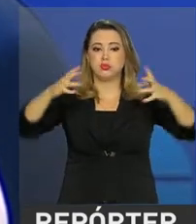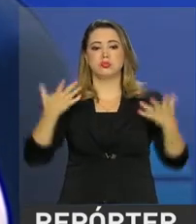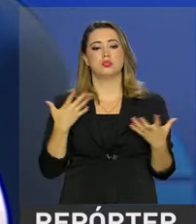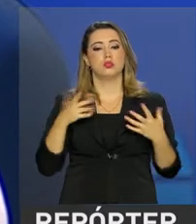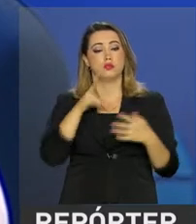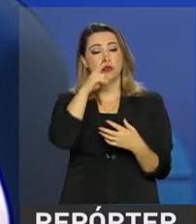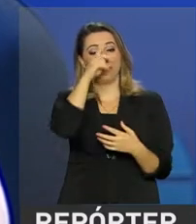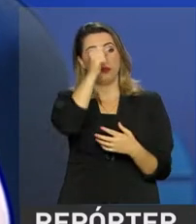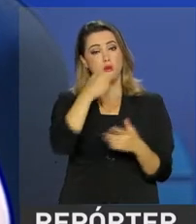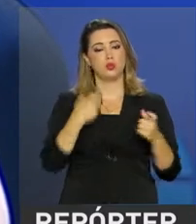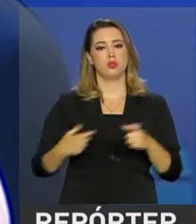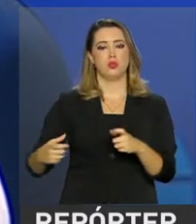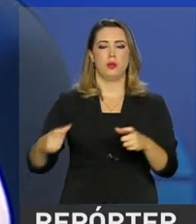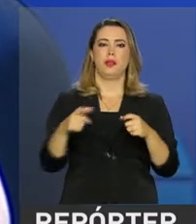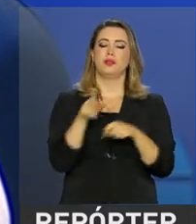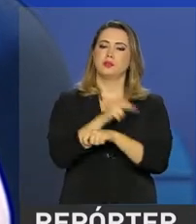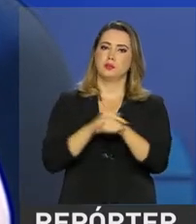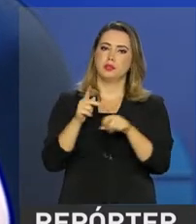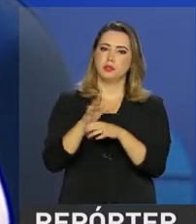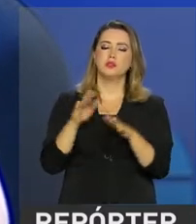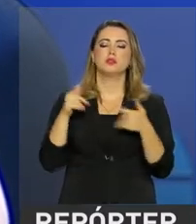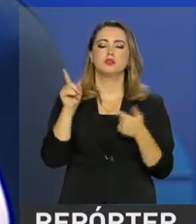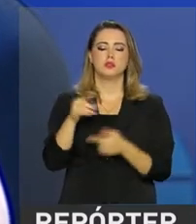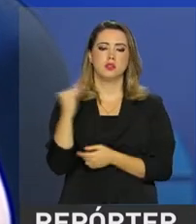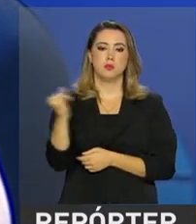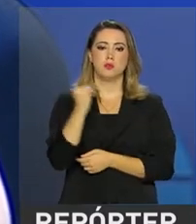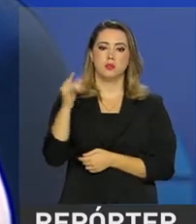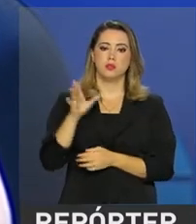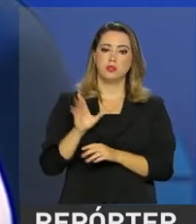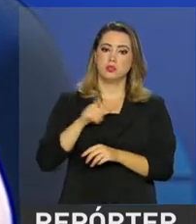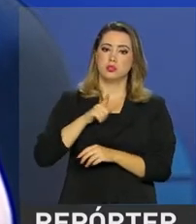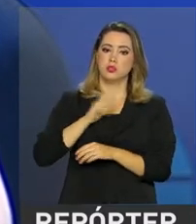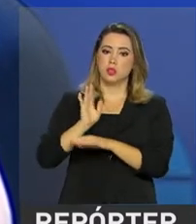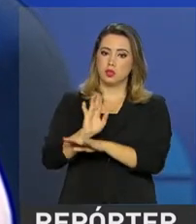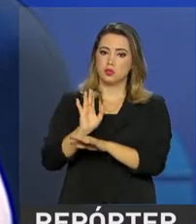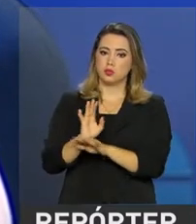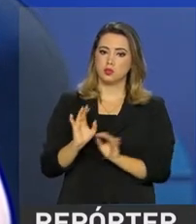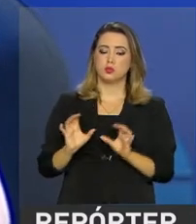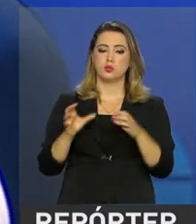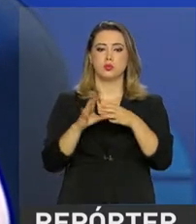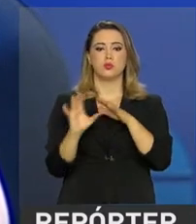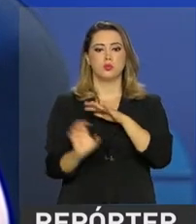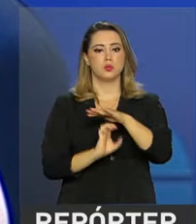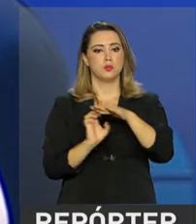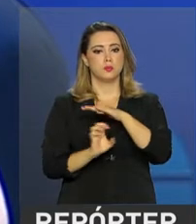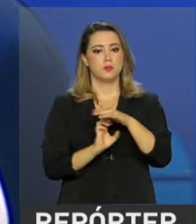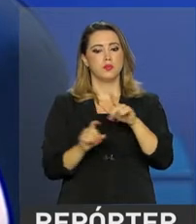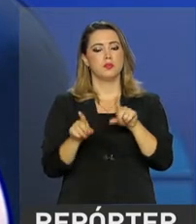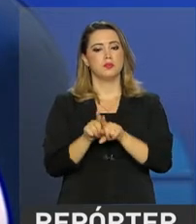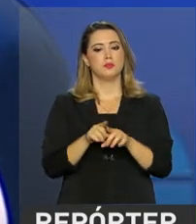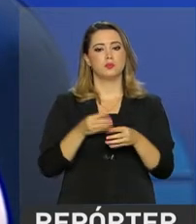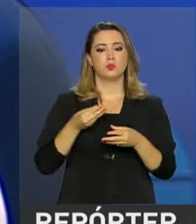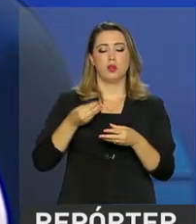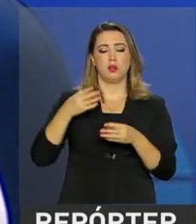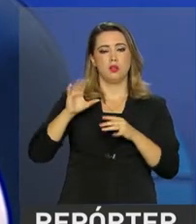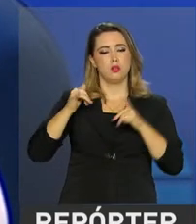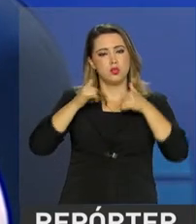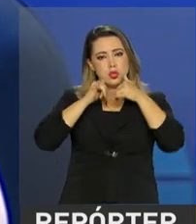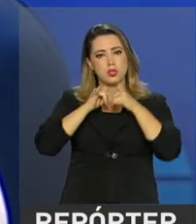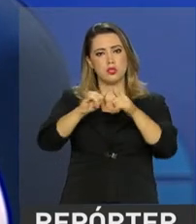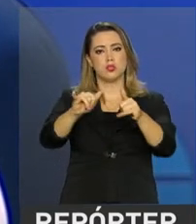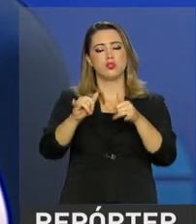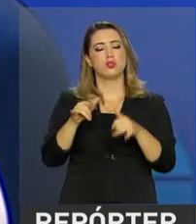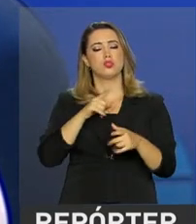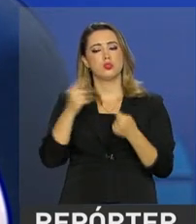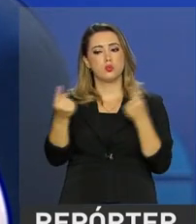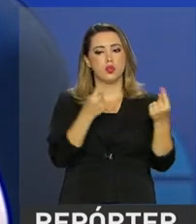fortes em algumas regiões do país, e é sempre importante ter a colaboração das empresas distribuidoras de energia em cada